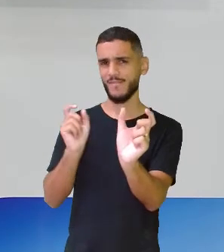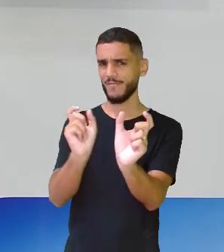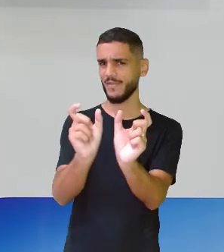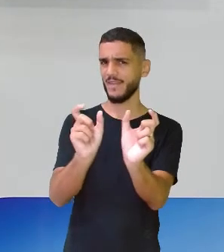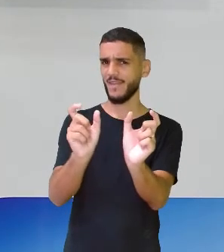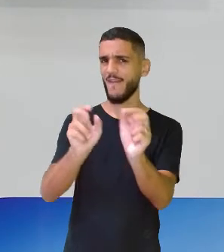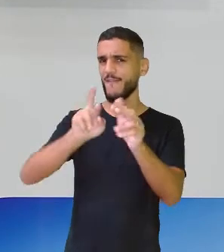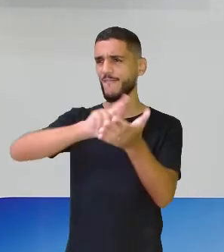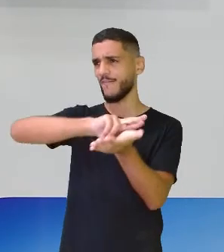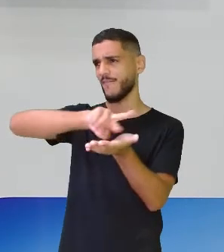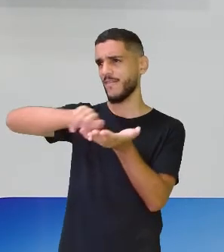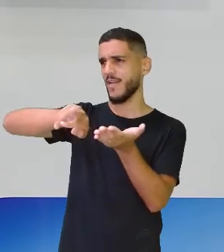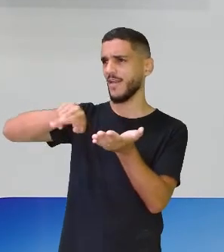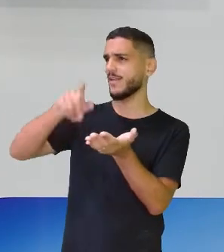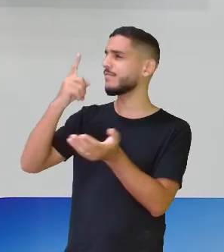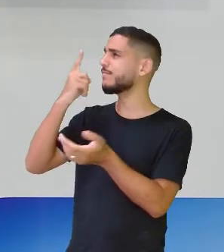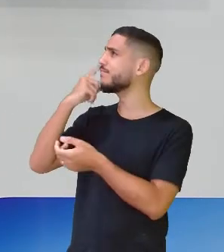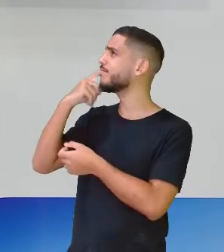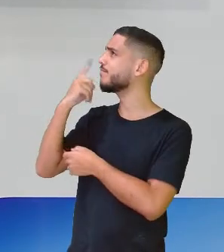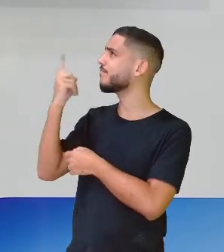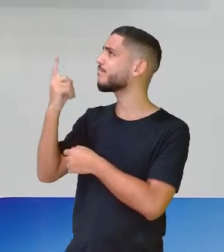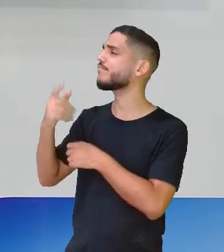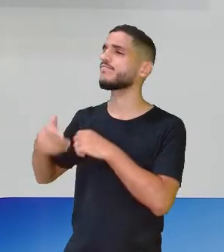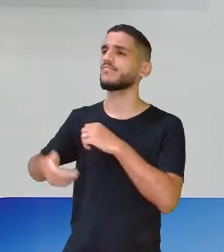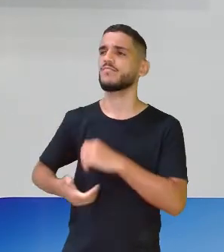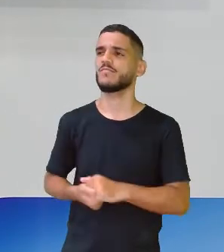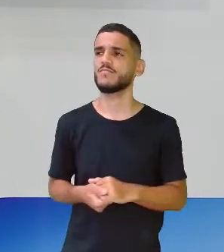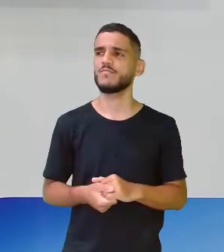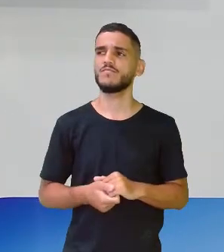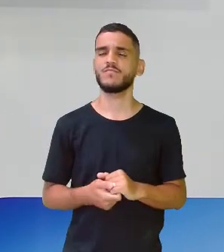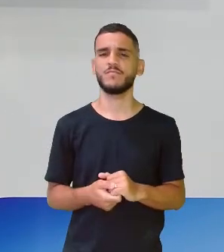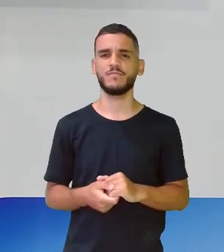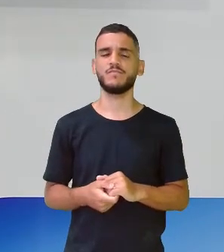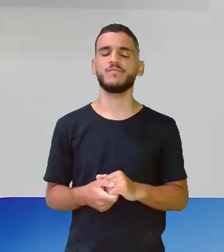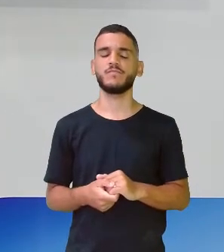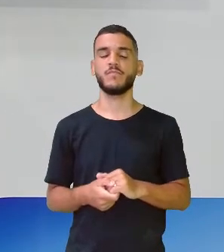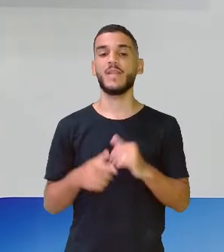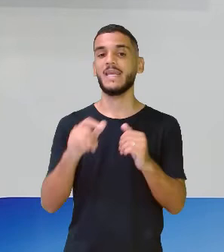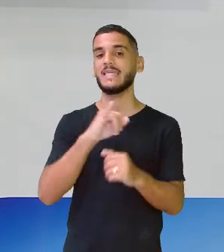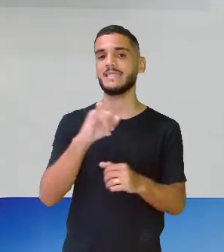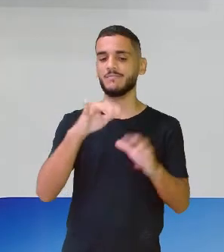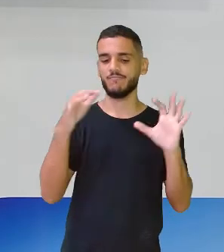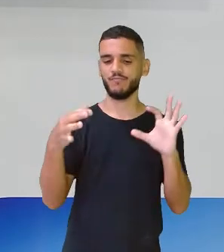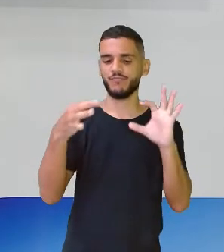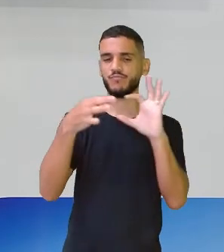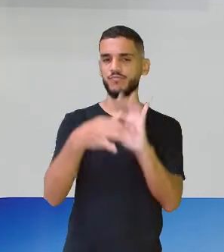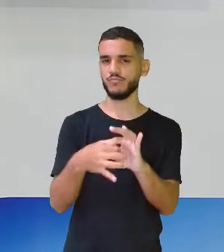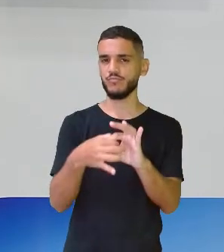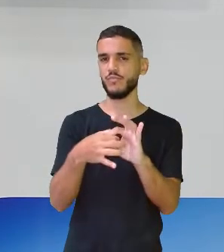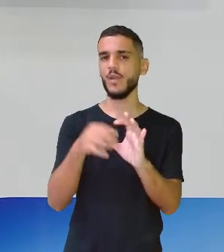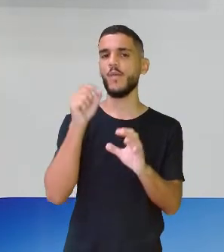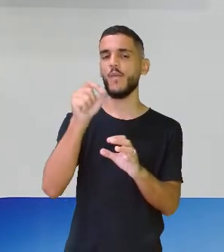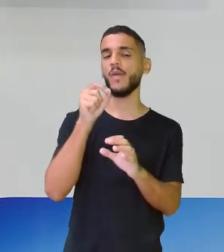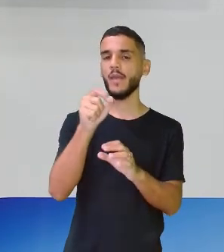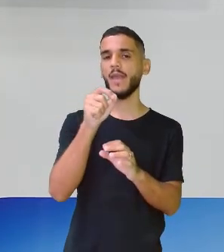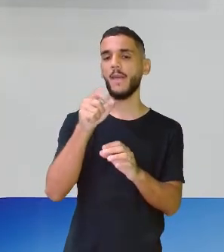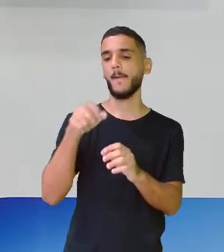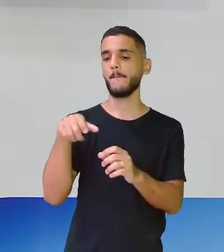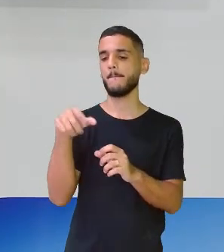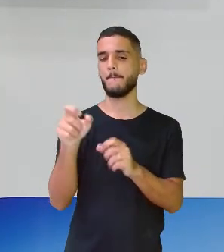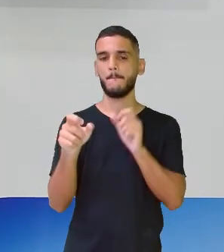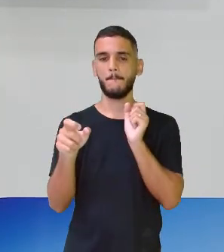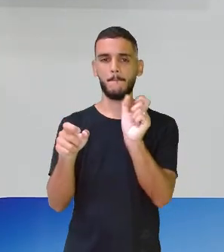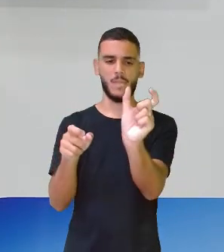isá e o ência. E esses pedacinhos, quando eles se juntam numa palavra primitiva, eles formam